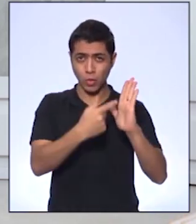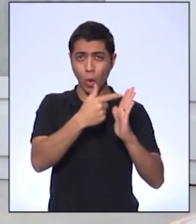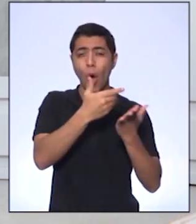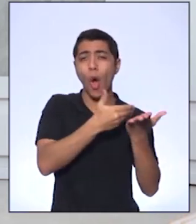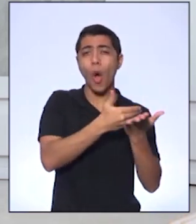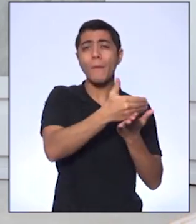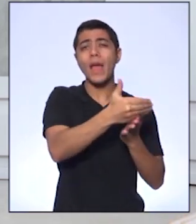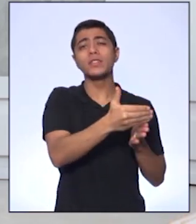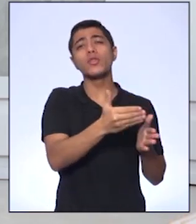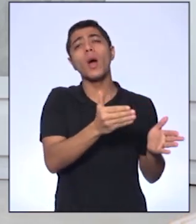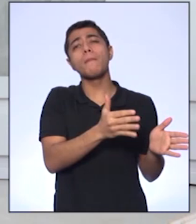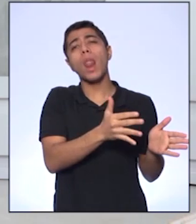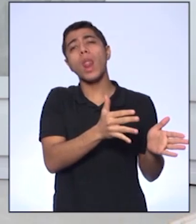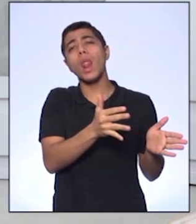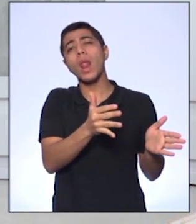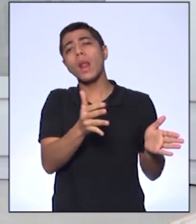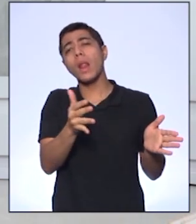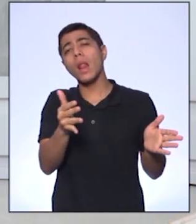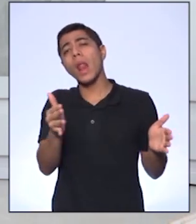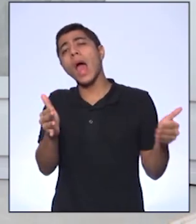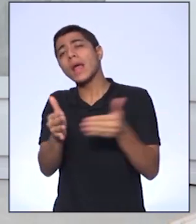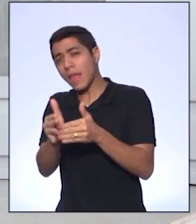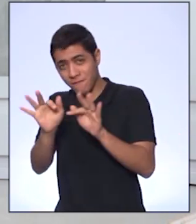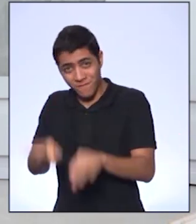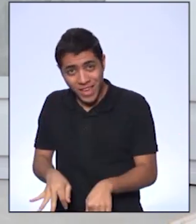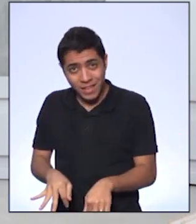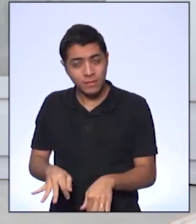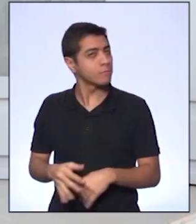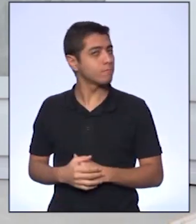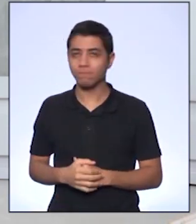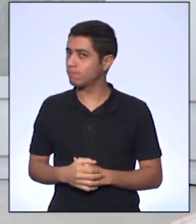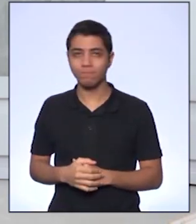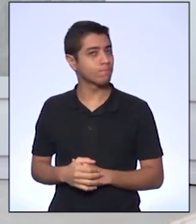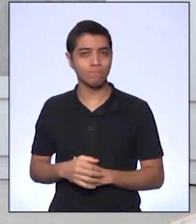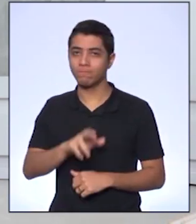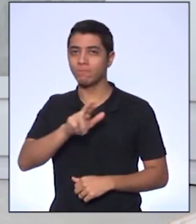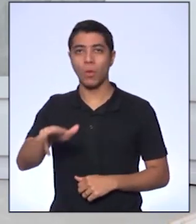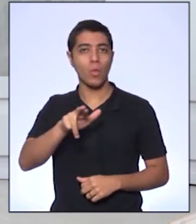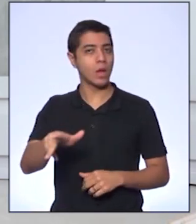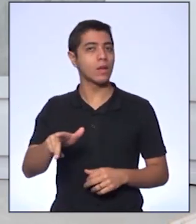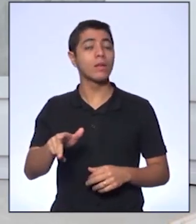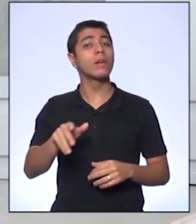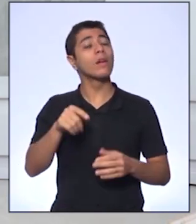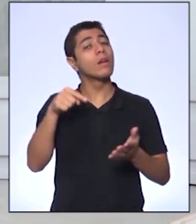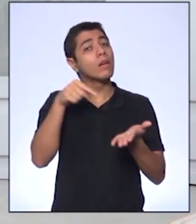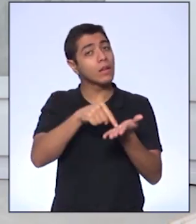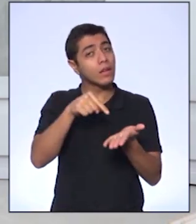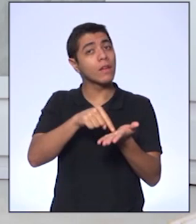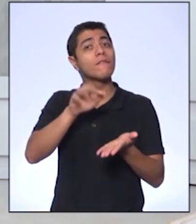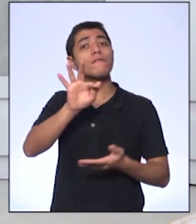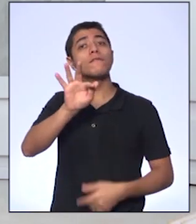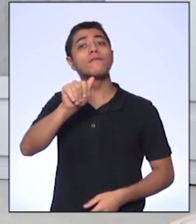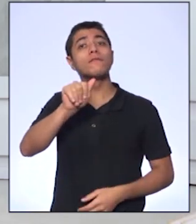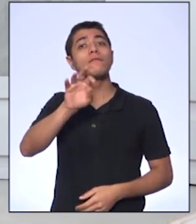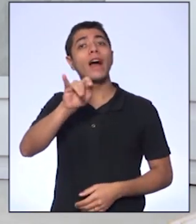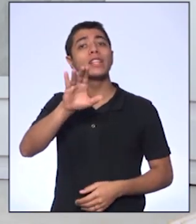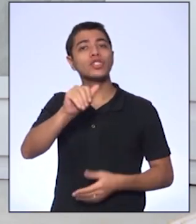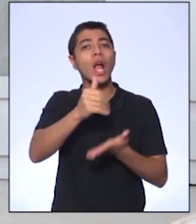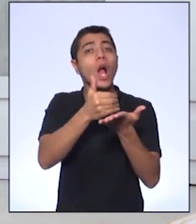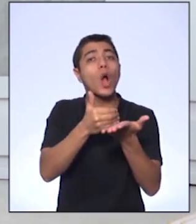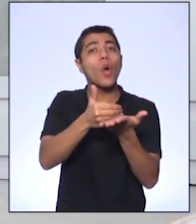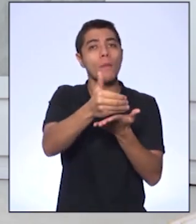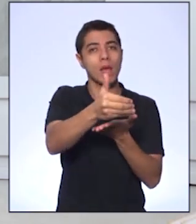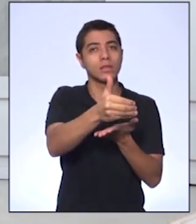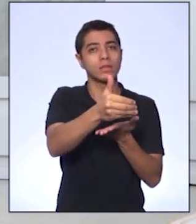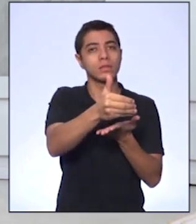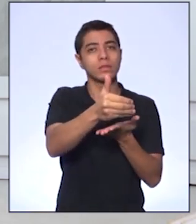Então a função fática, ela começa o processo, mas não necessariamente ela se estende ao longo do texto. Quer ver uma outra coisa